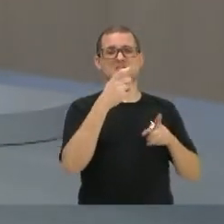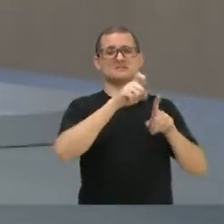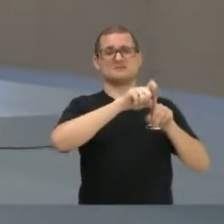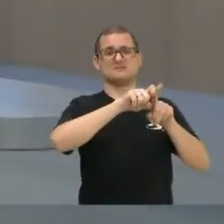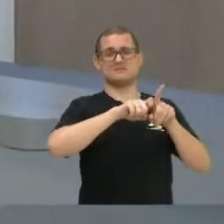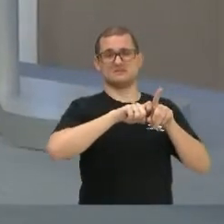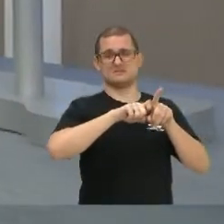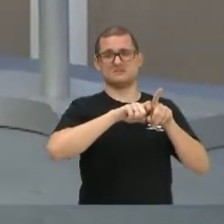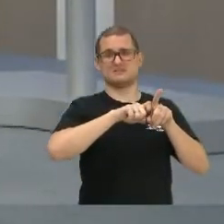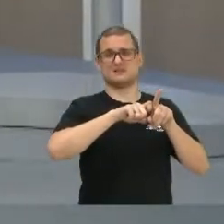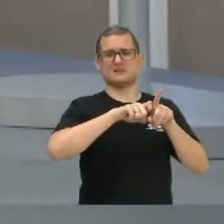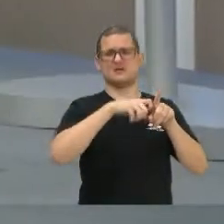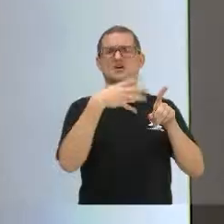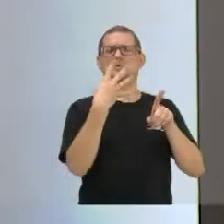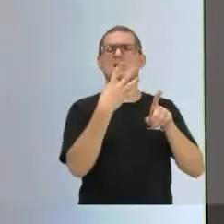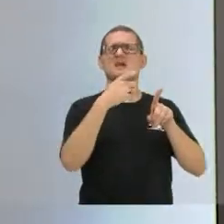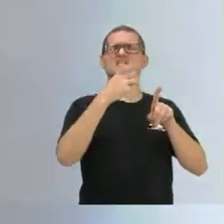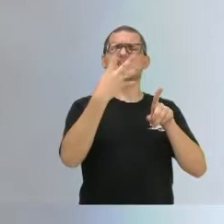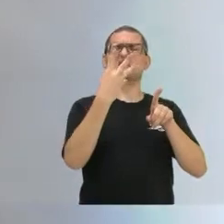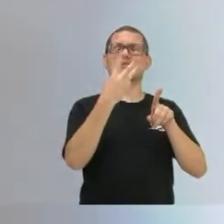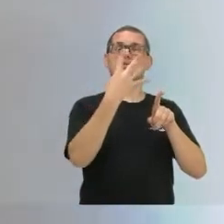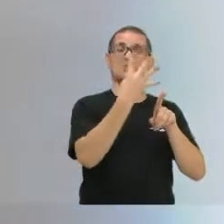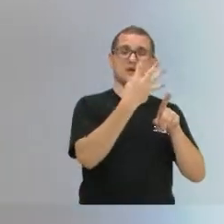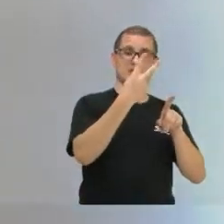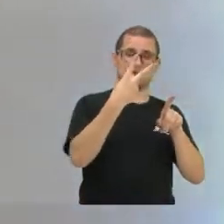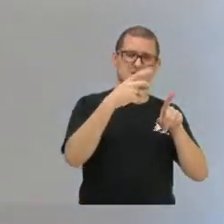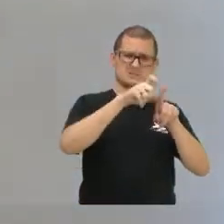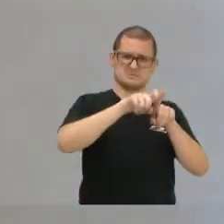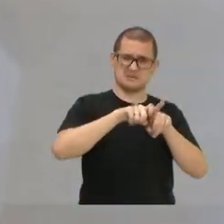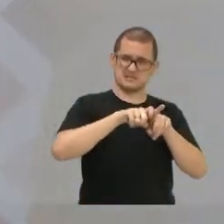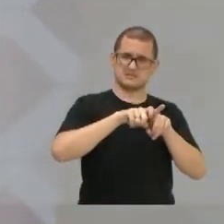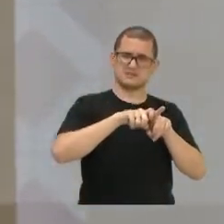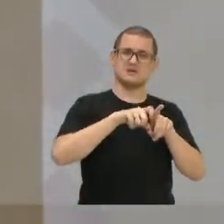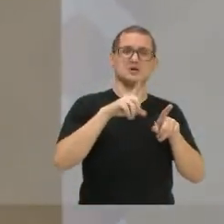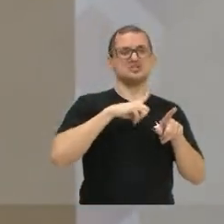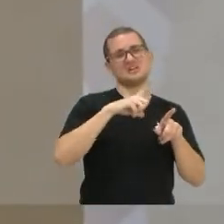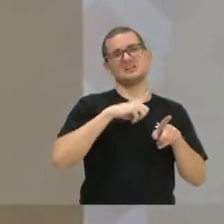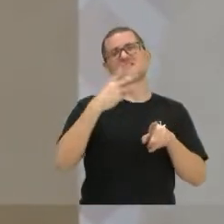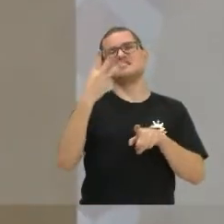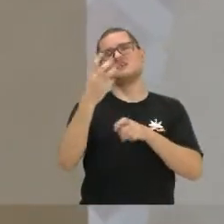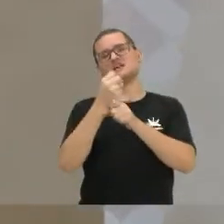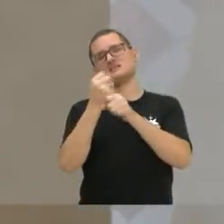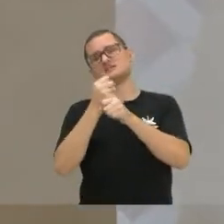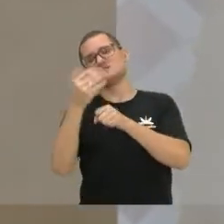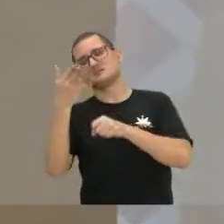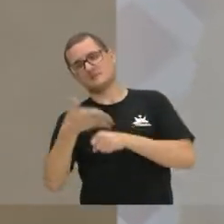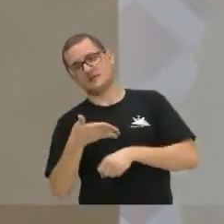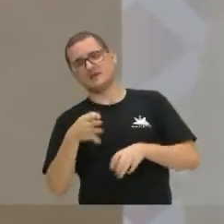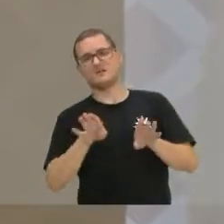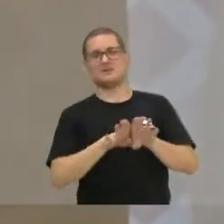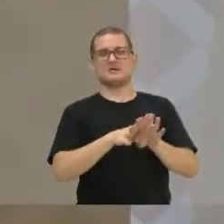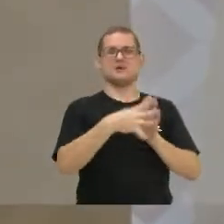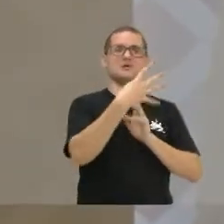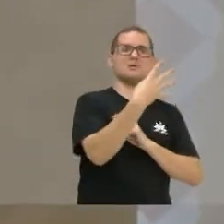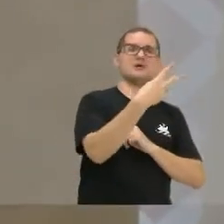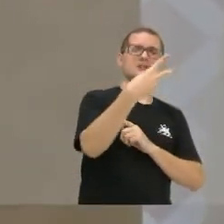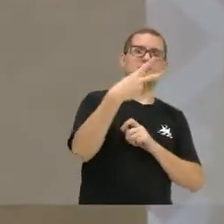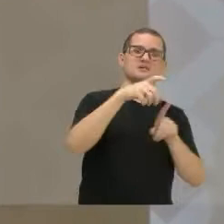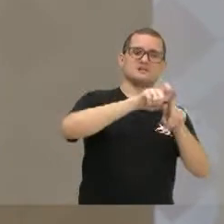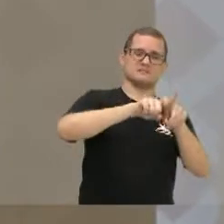42 meses já apareceu três anos e meio 42 meses